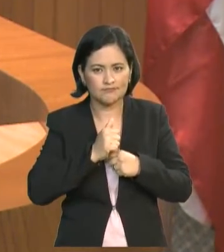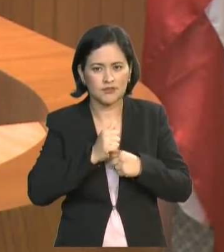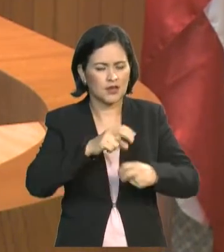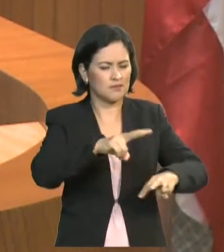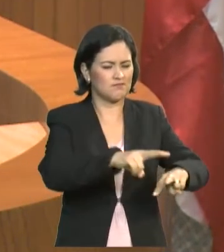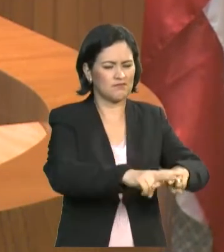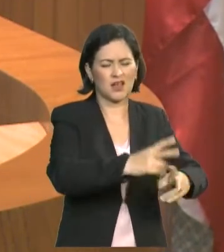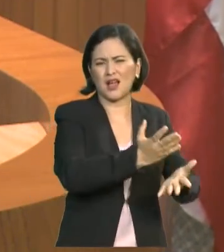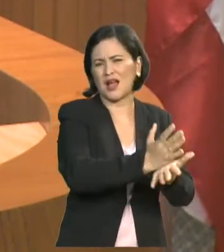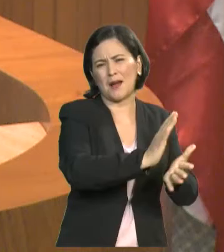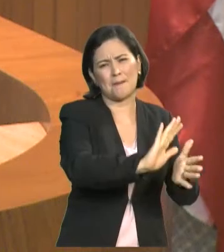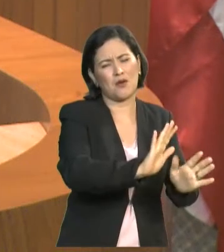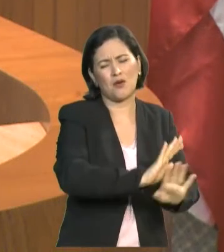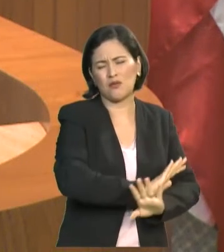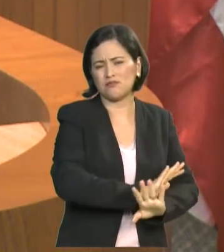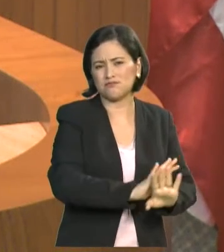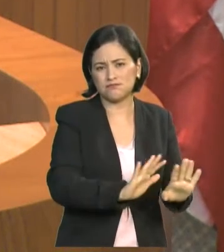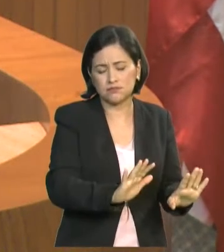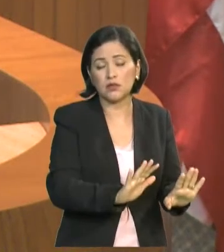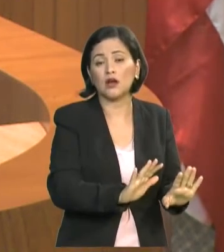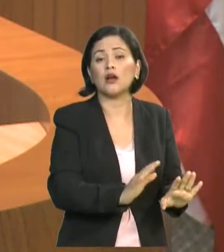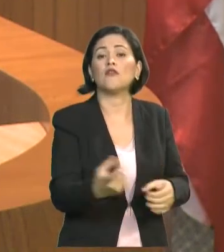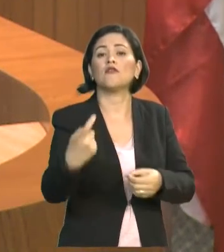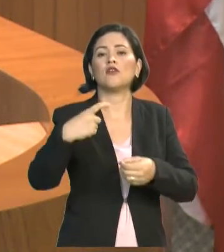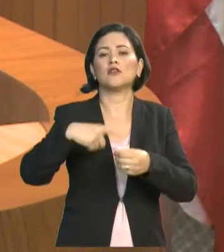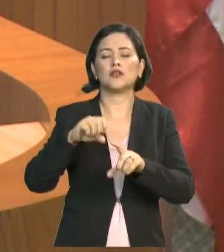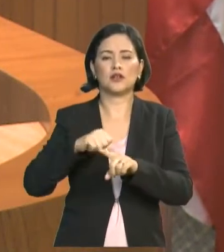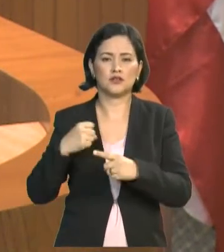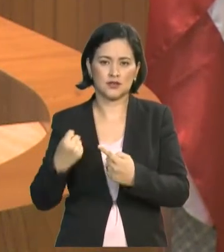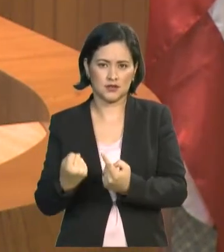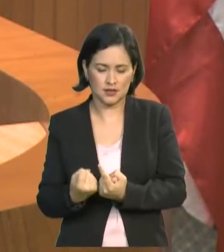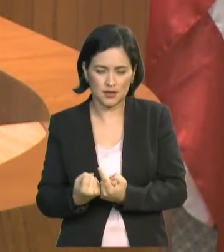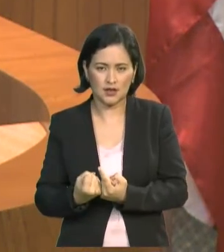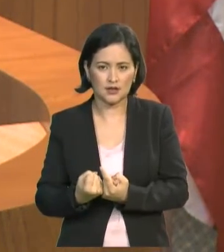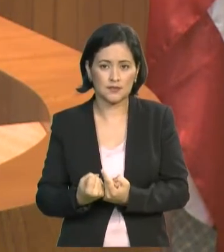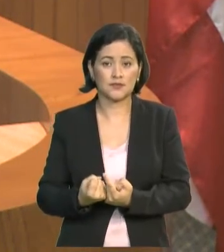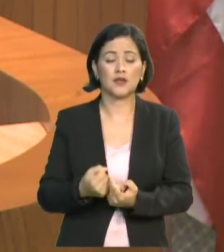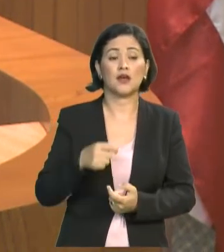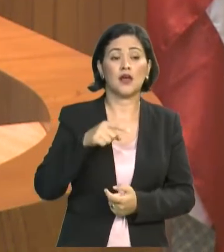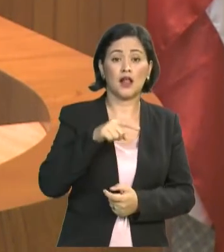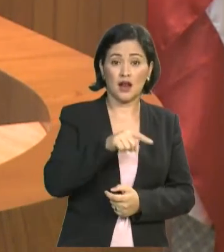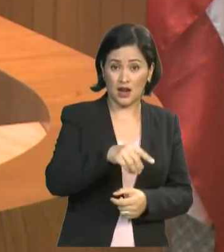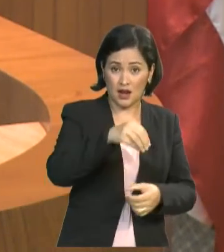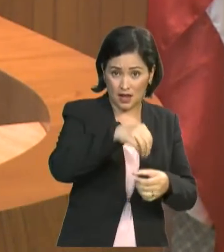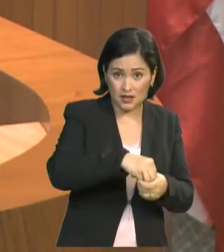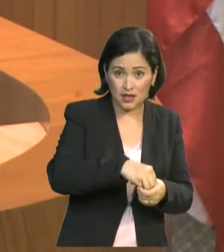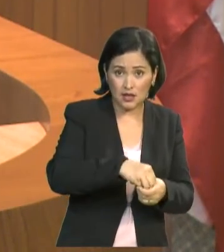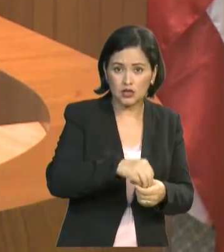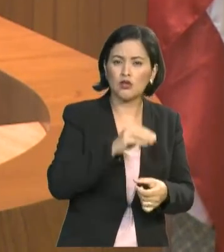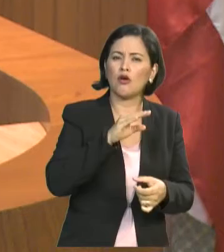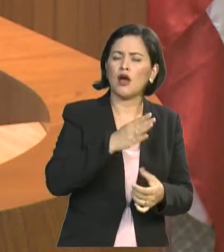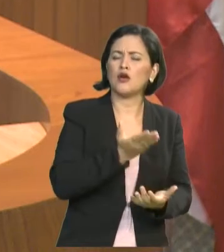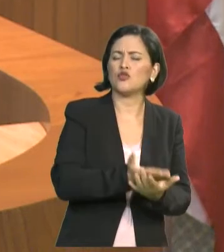terem passado por todo esse processo de capacitação, de autonomia econômica,